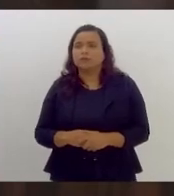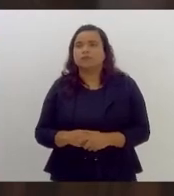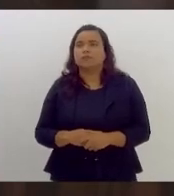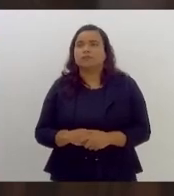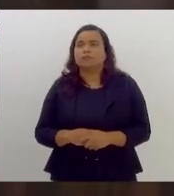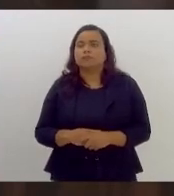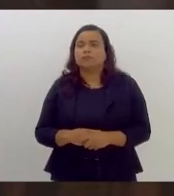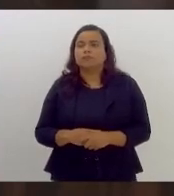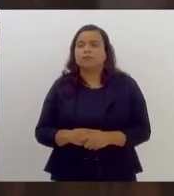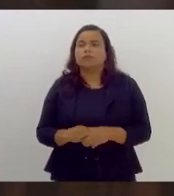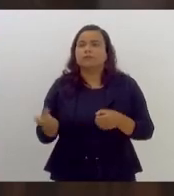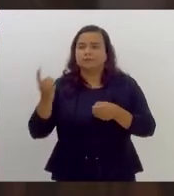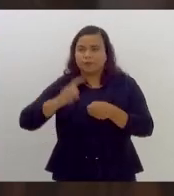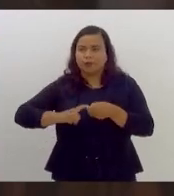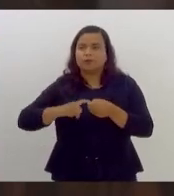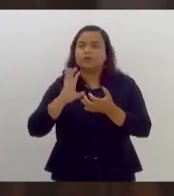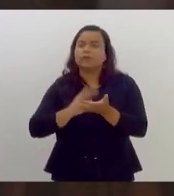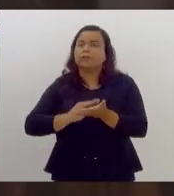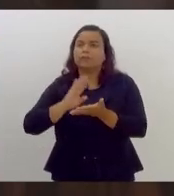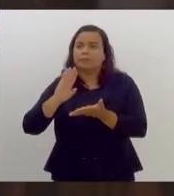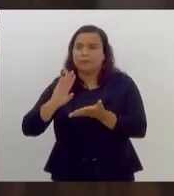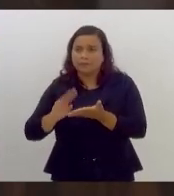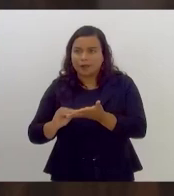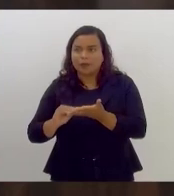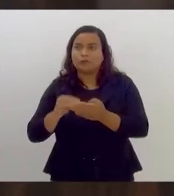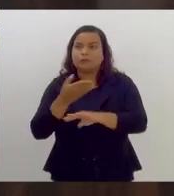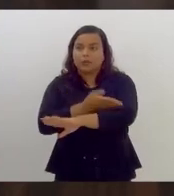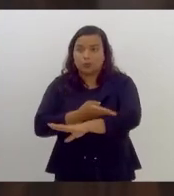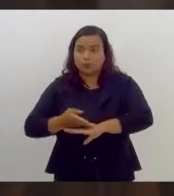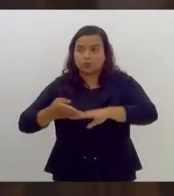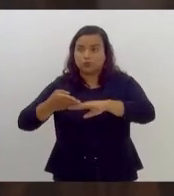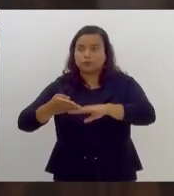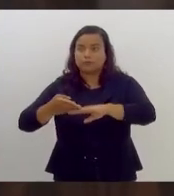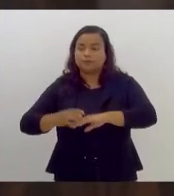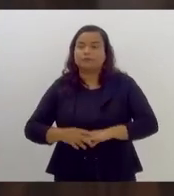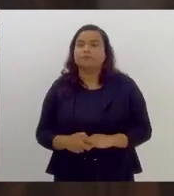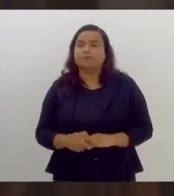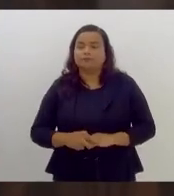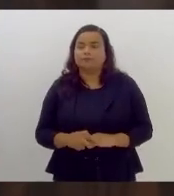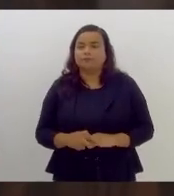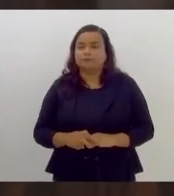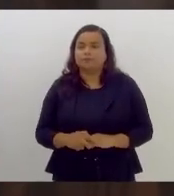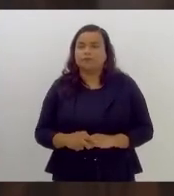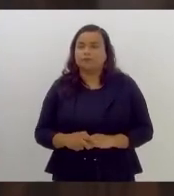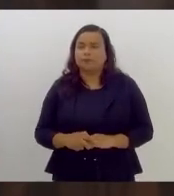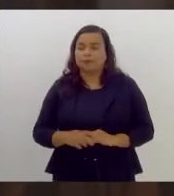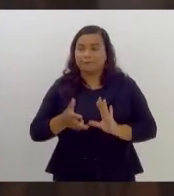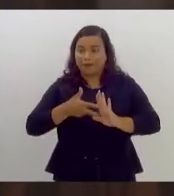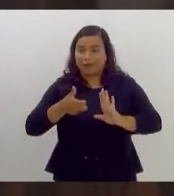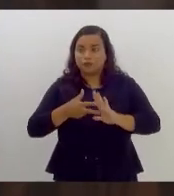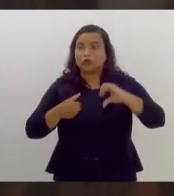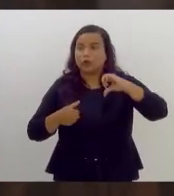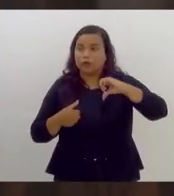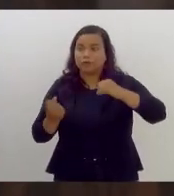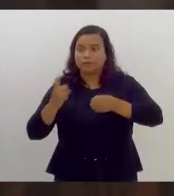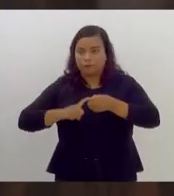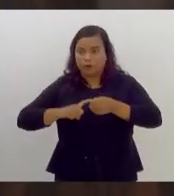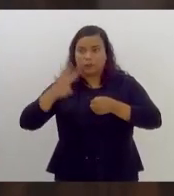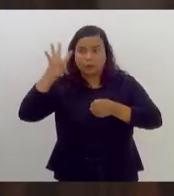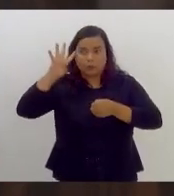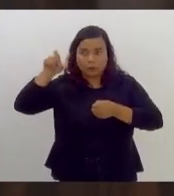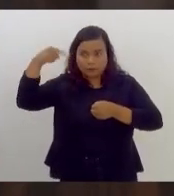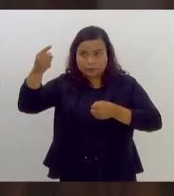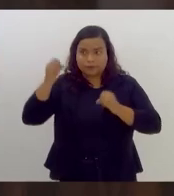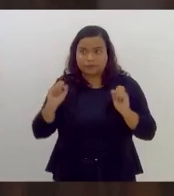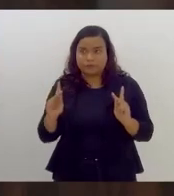Volta numa pauta ordinária esses 9 vetos na próxima